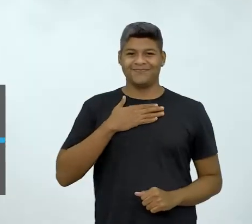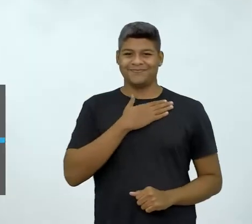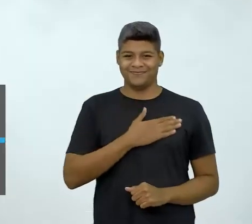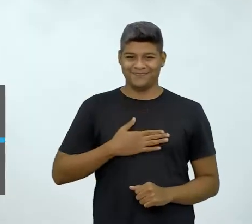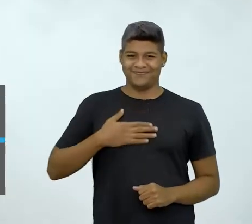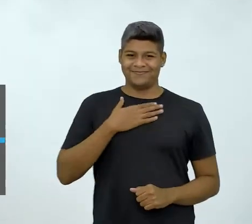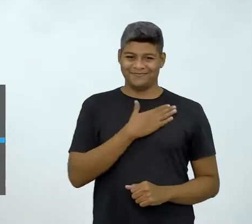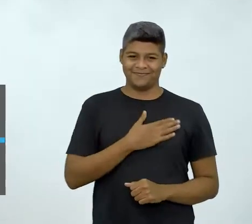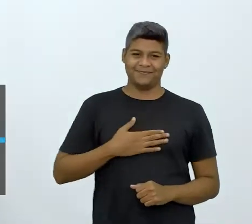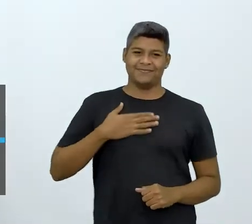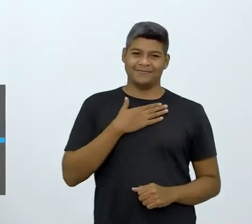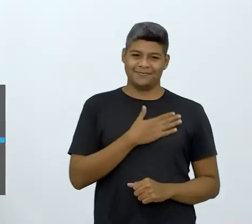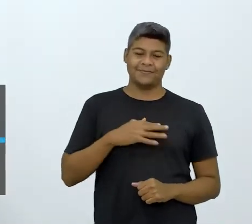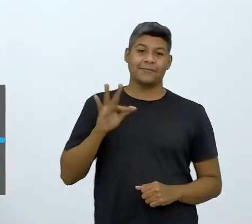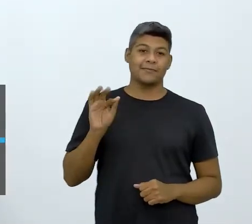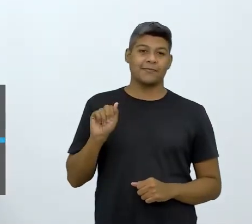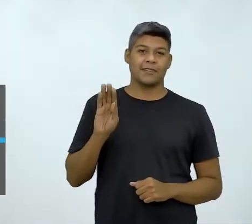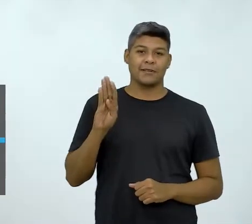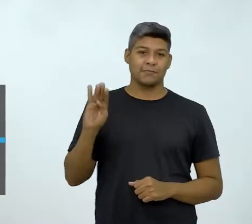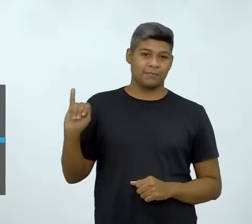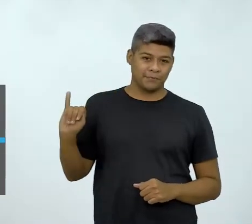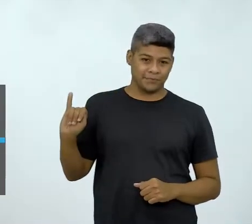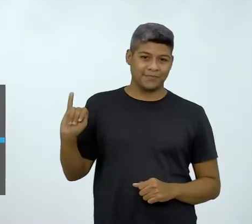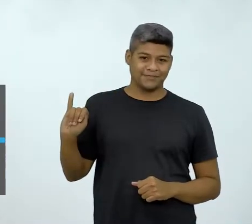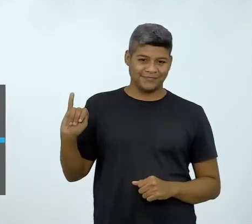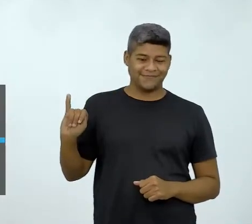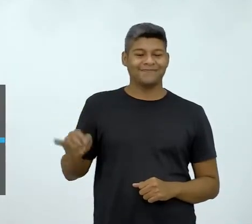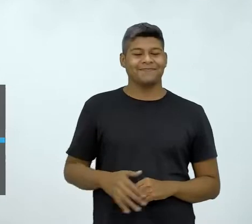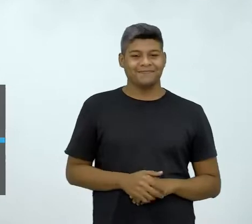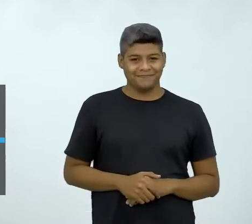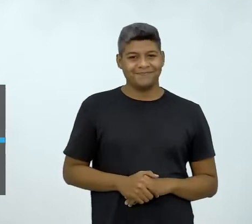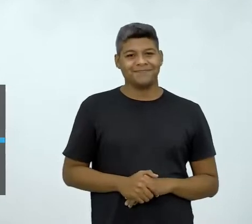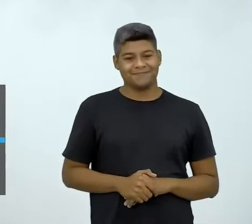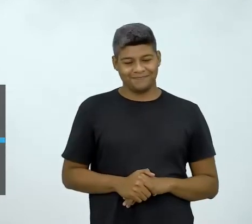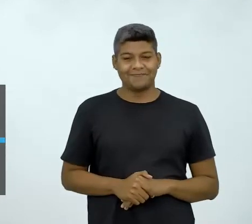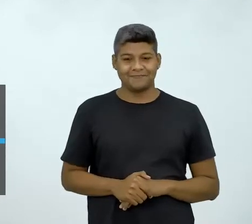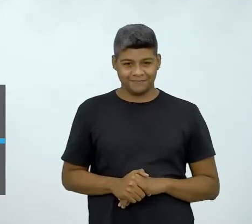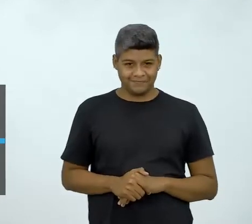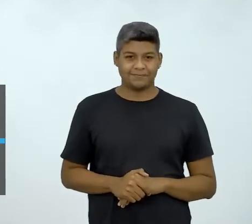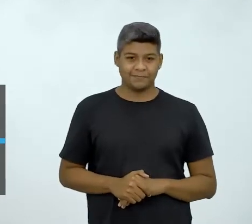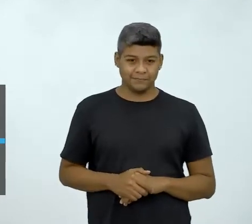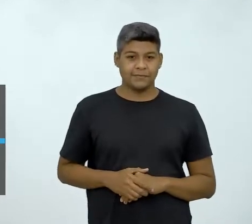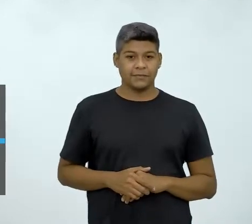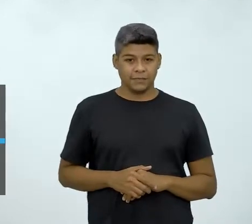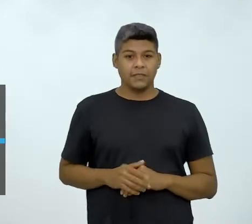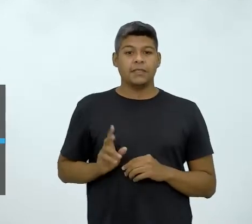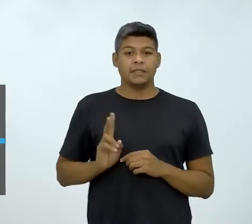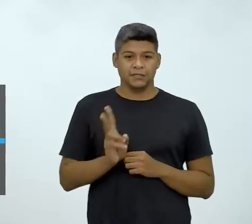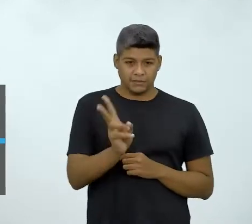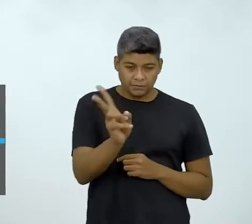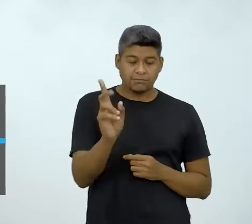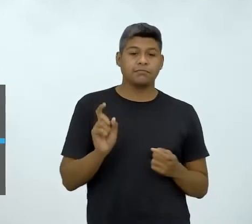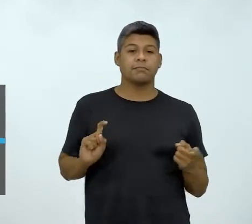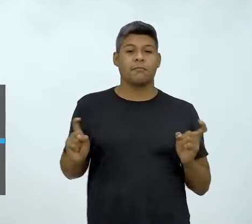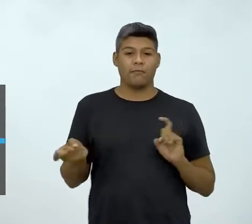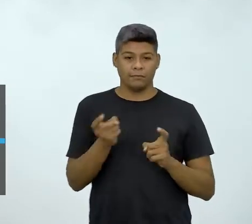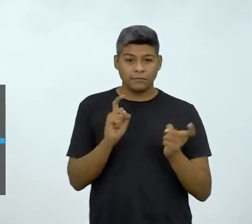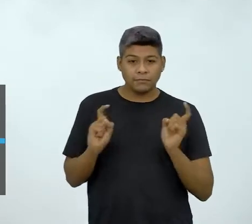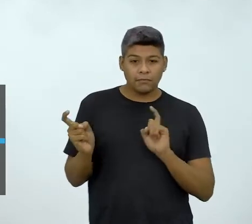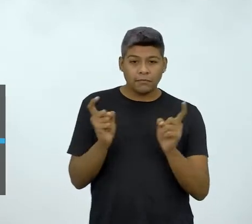diva da sociologia, Fabi. Divas da sociologia, não é mesmo? É sempre um prazer estar com vocês aqui, continuando as nossas discussões nessa